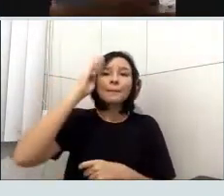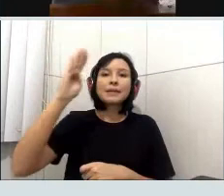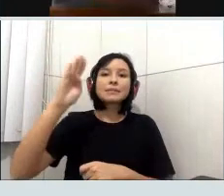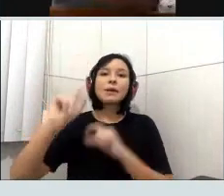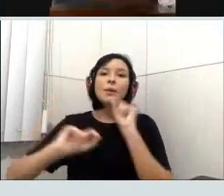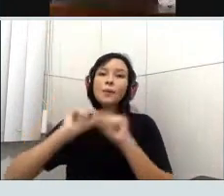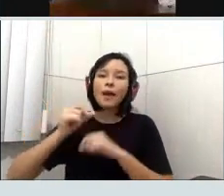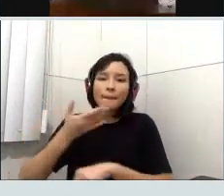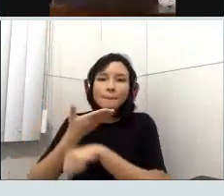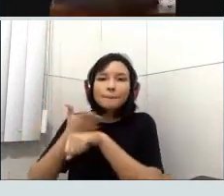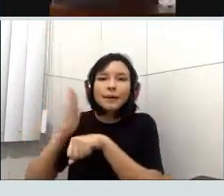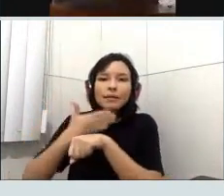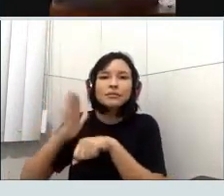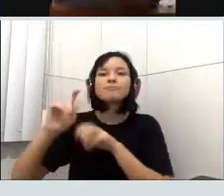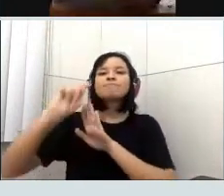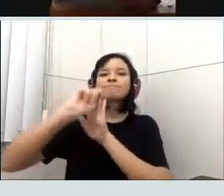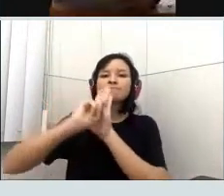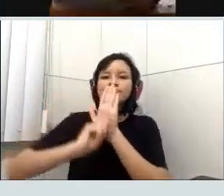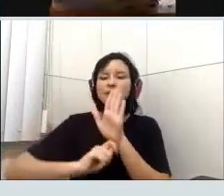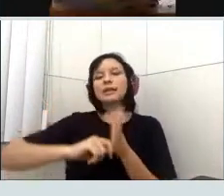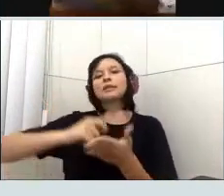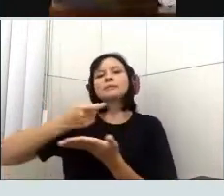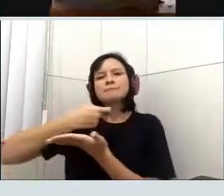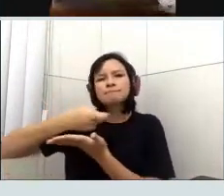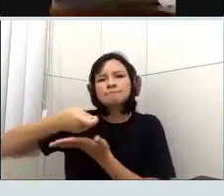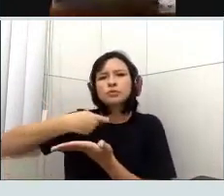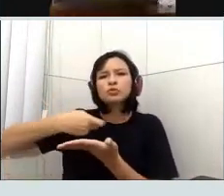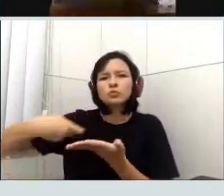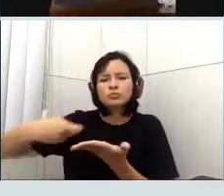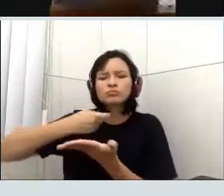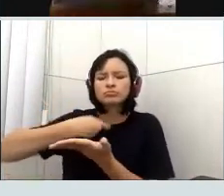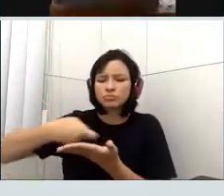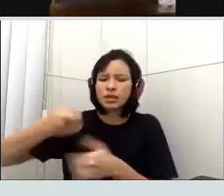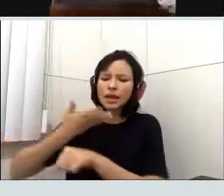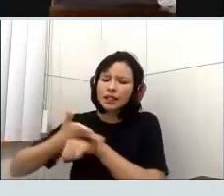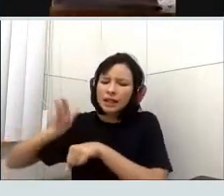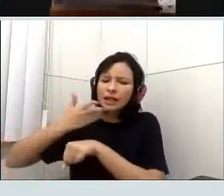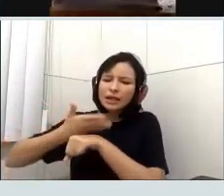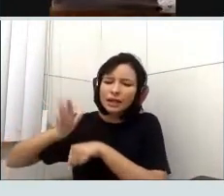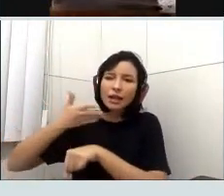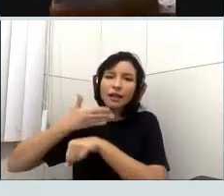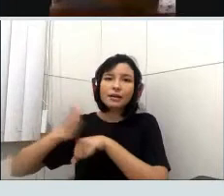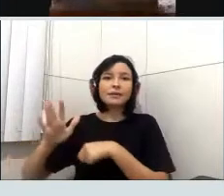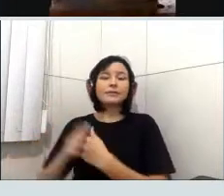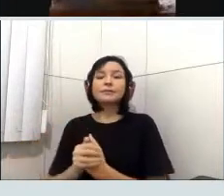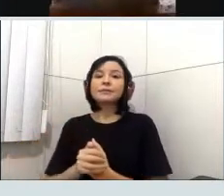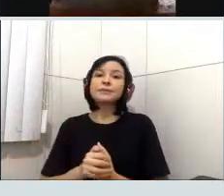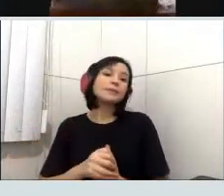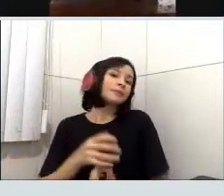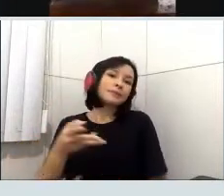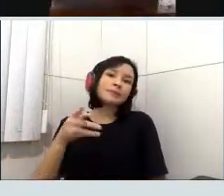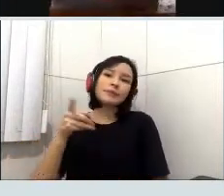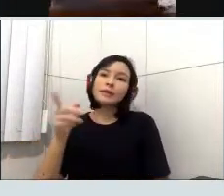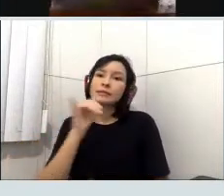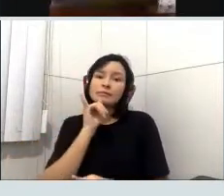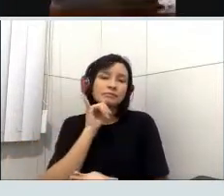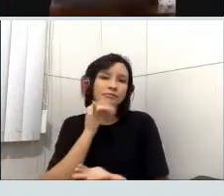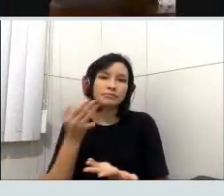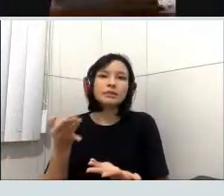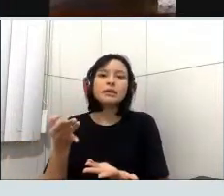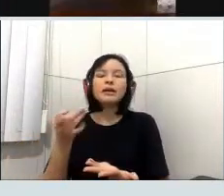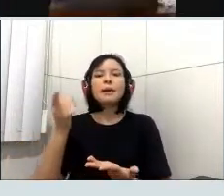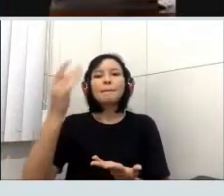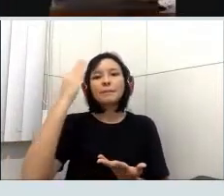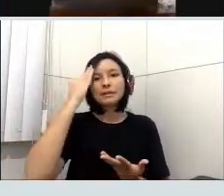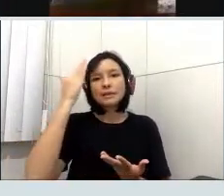que eu posso falar para vocês. A maior dica é escrevam. Que aí Melquias está falando que ele gosta dessa forma. E provavelmente, para ele saber que ele gosta